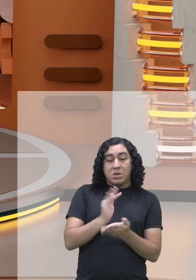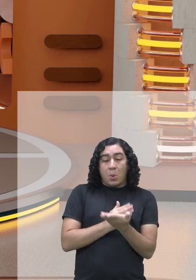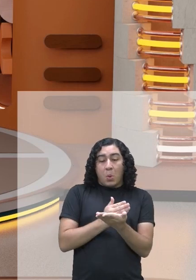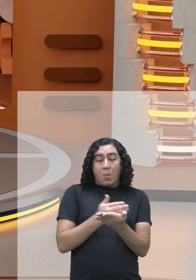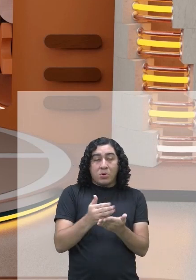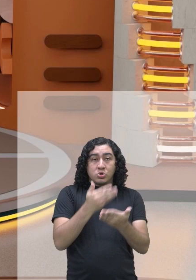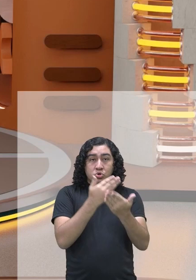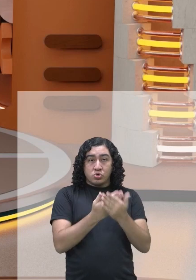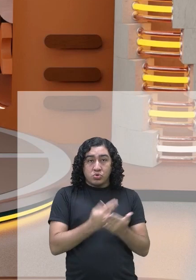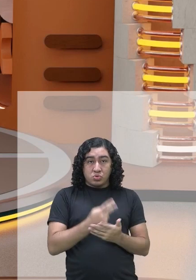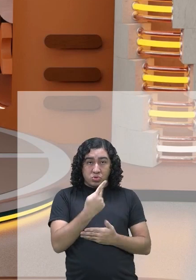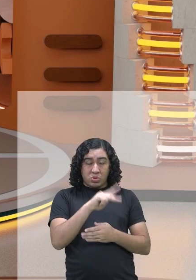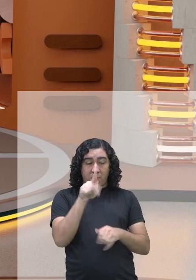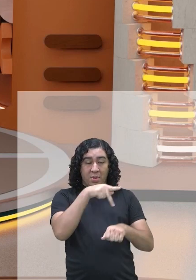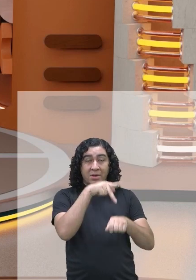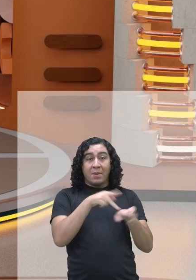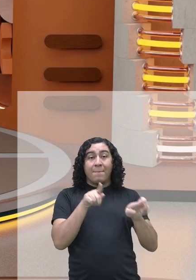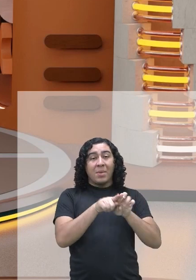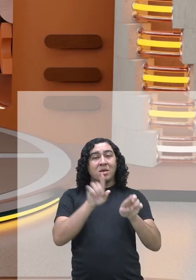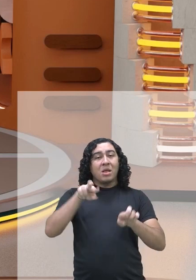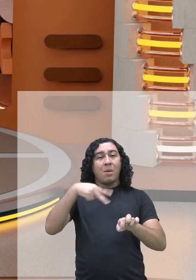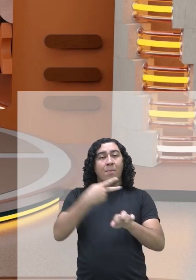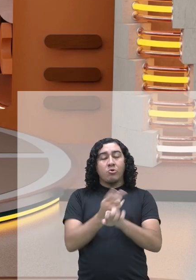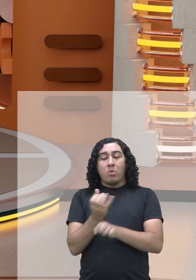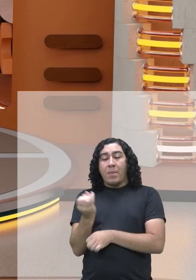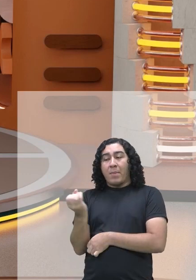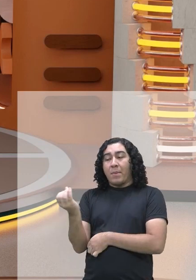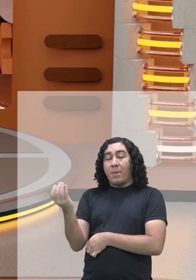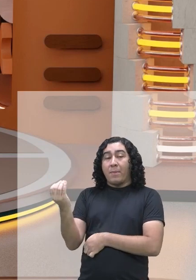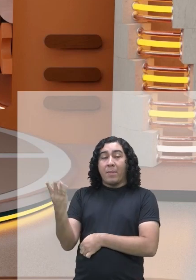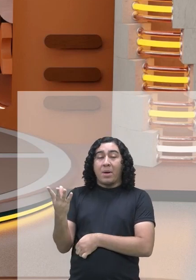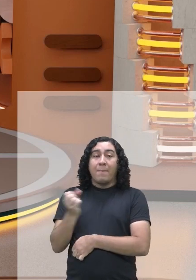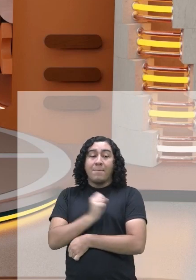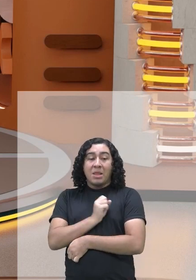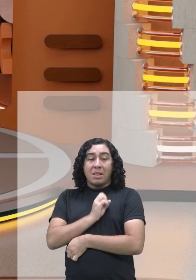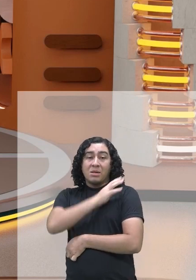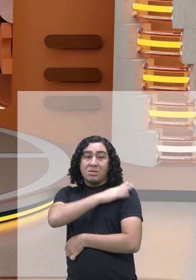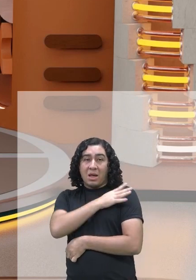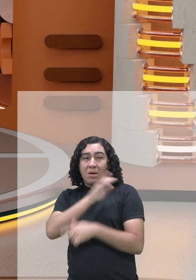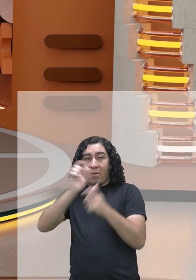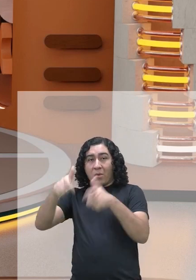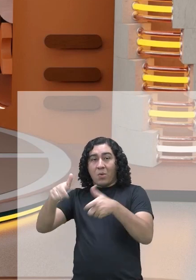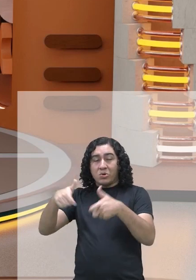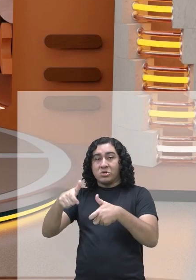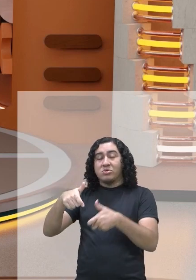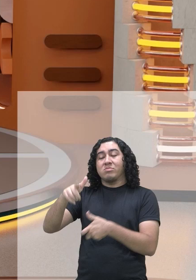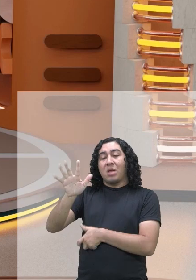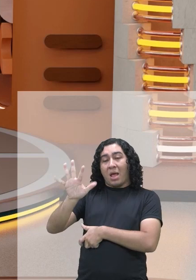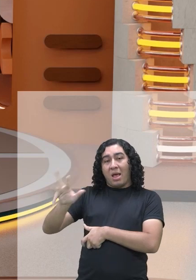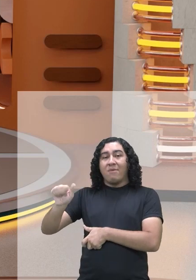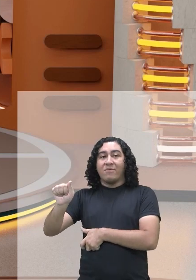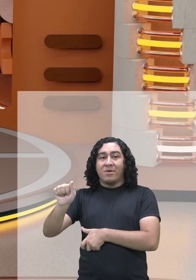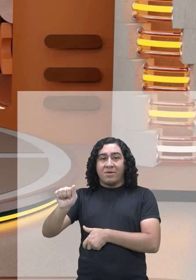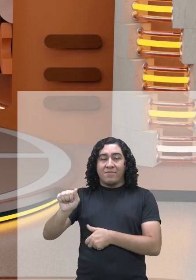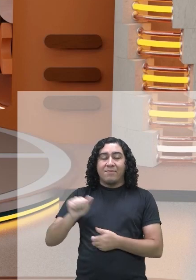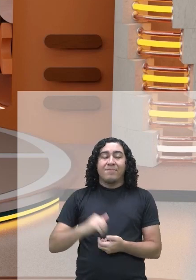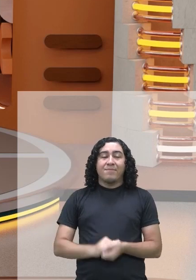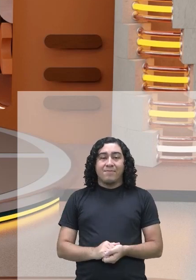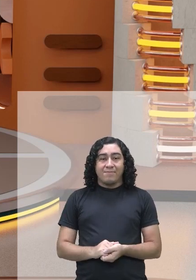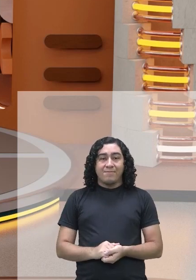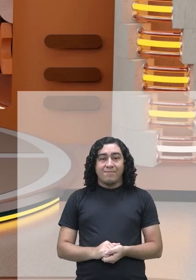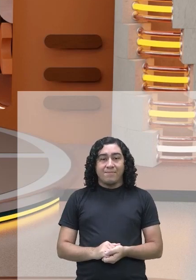na França, mas depois foi prestar serviço militar lá na África. E lá